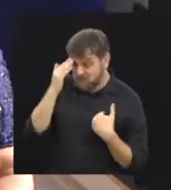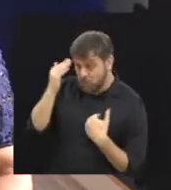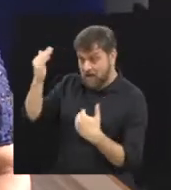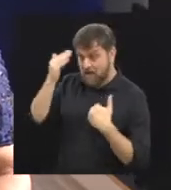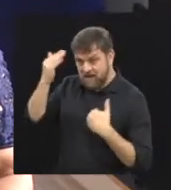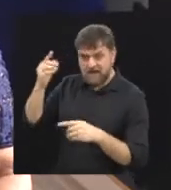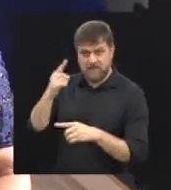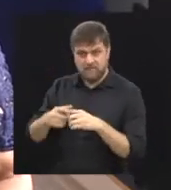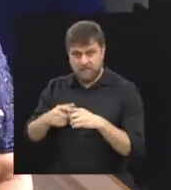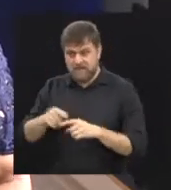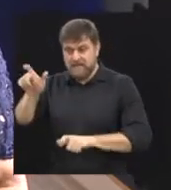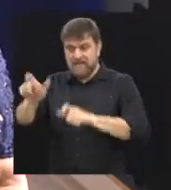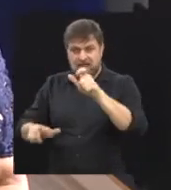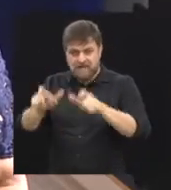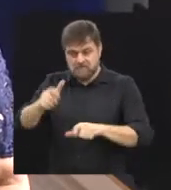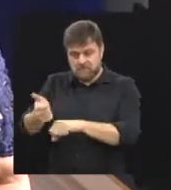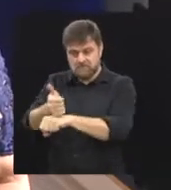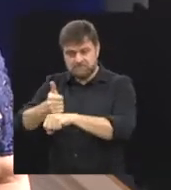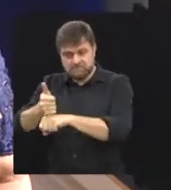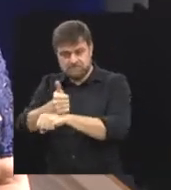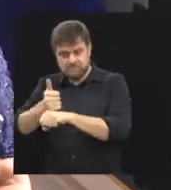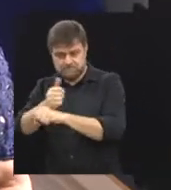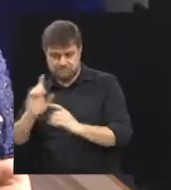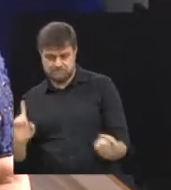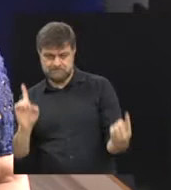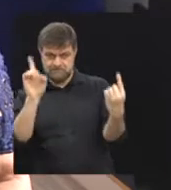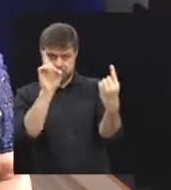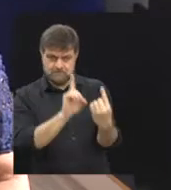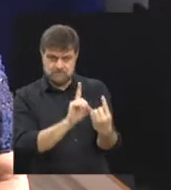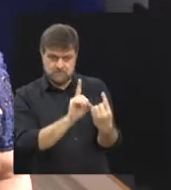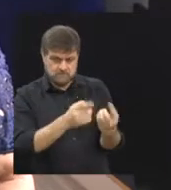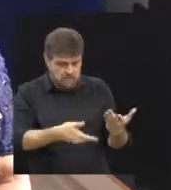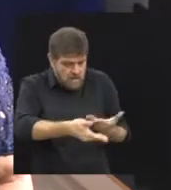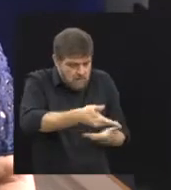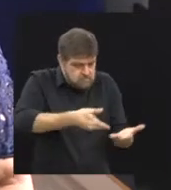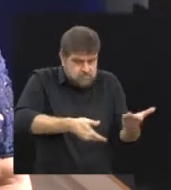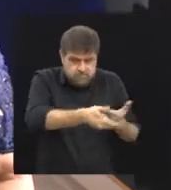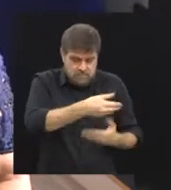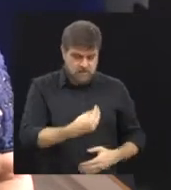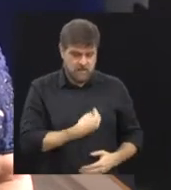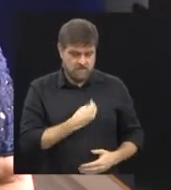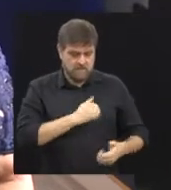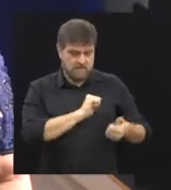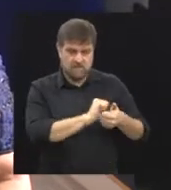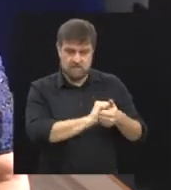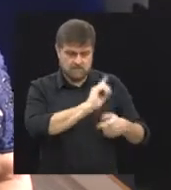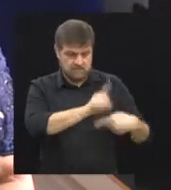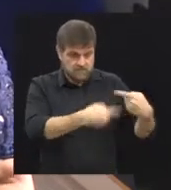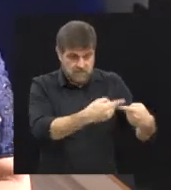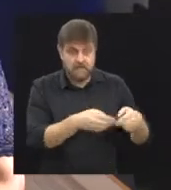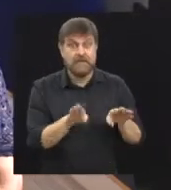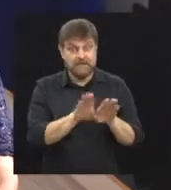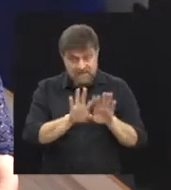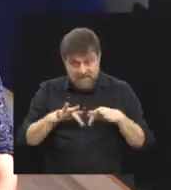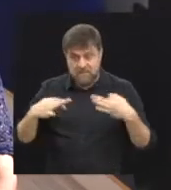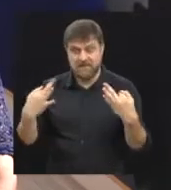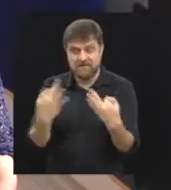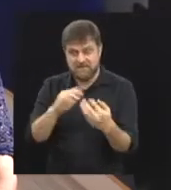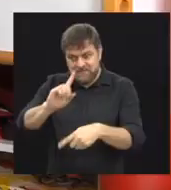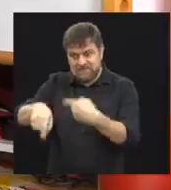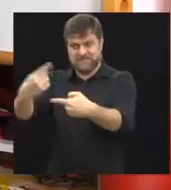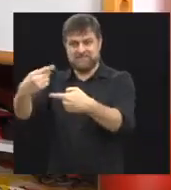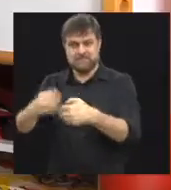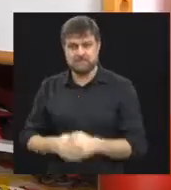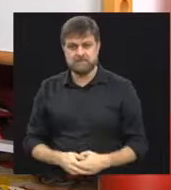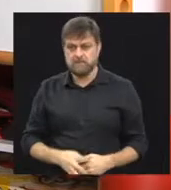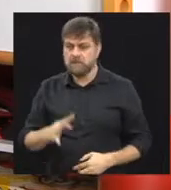pela disponibilidade das pessoas técnicas que estão aqui para dar uma qualidade de vida tanto para a família como para a criança. E para